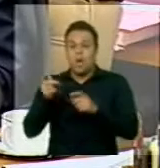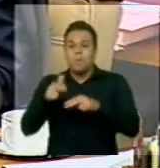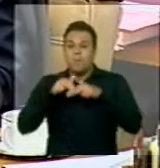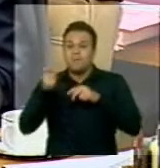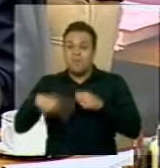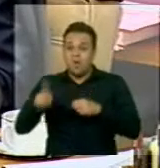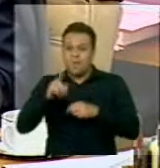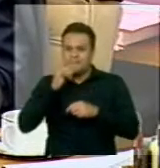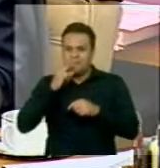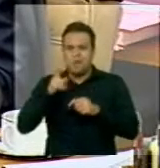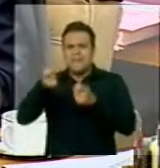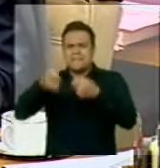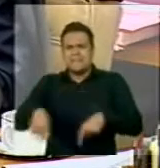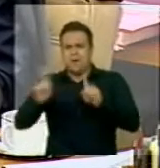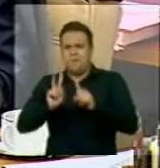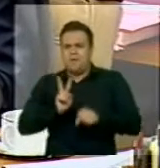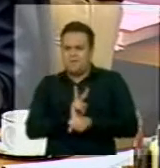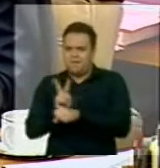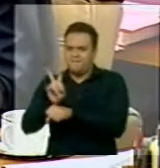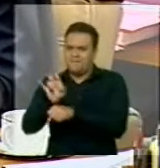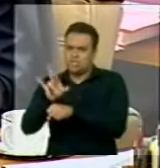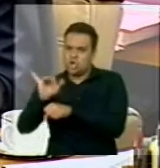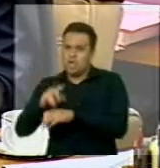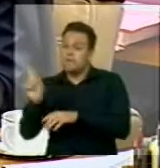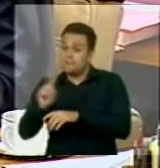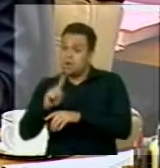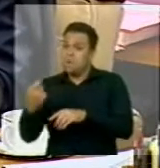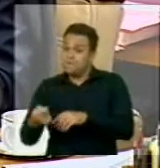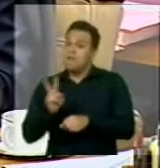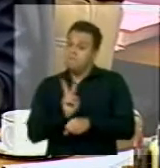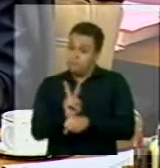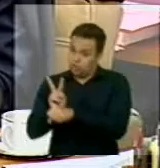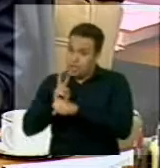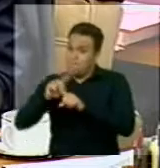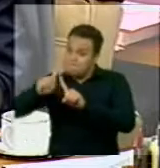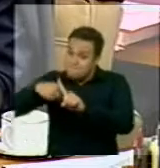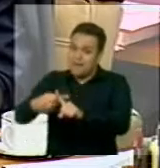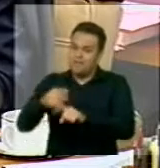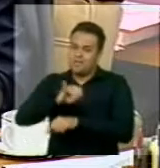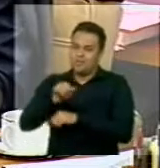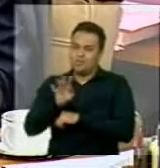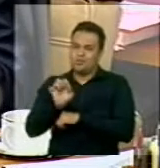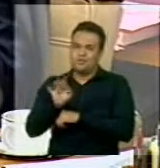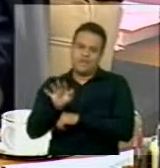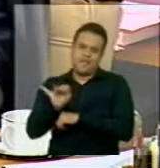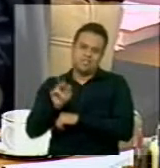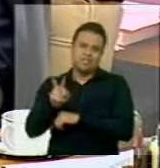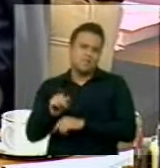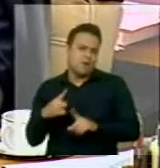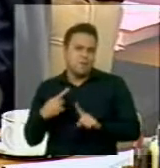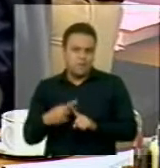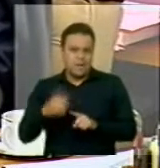É possível uma dispensa mediante a justificativa de que esses elementos cumprem a respectiva finalidade. É